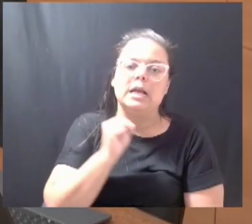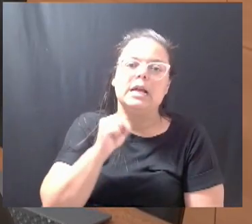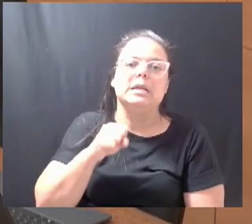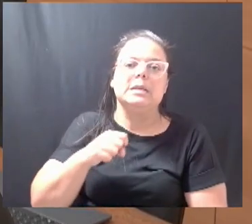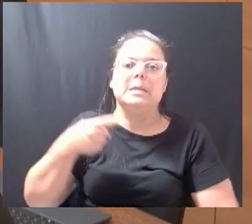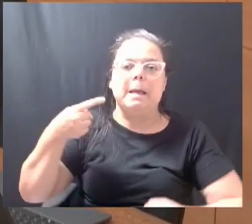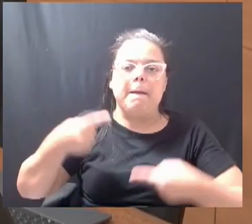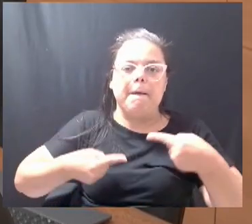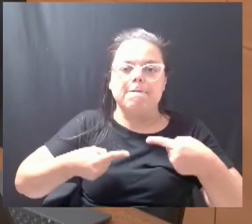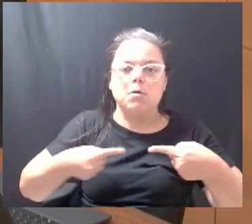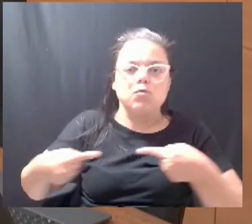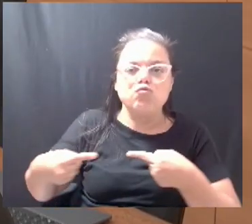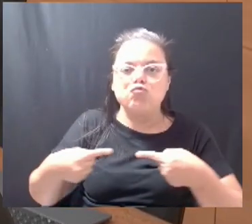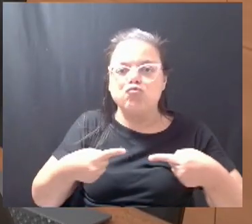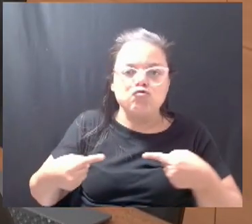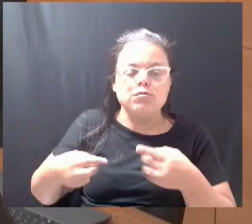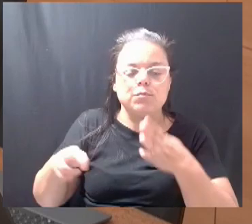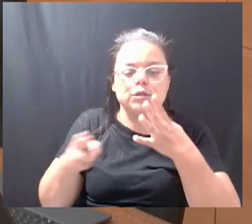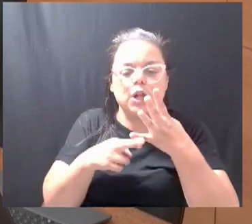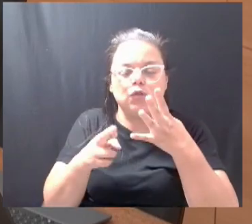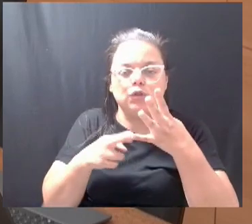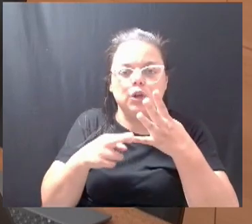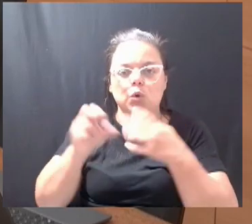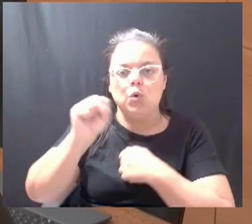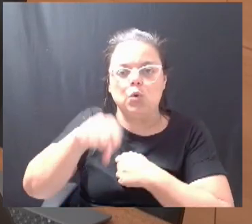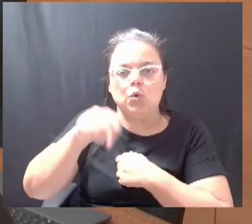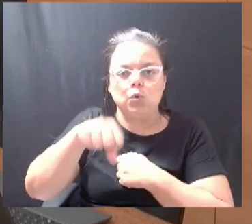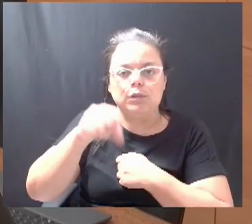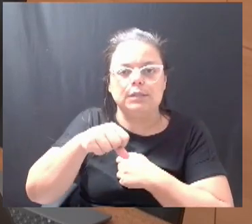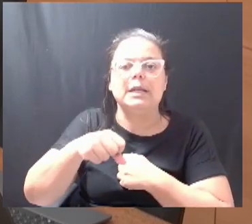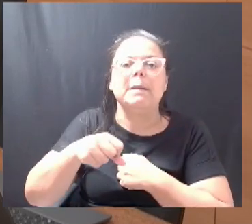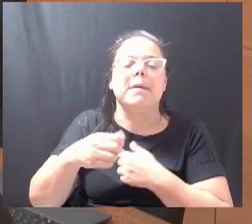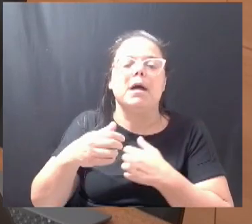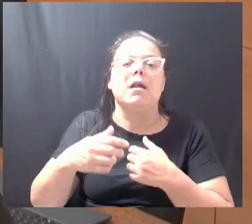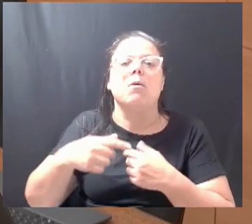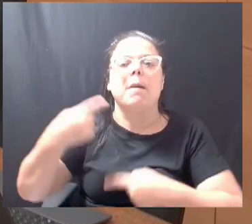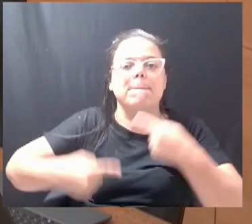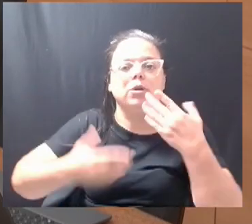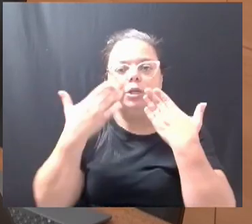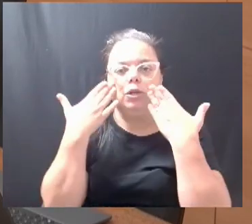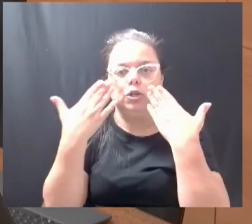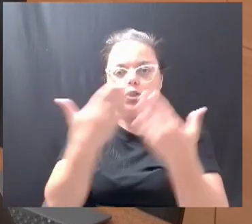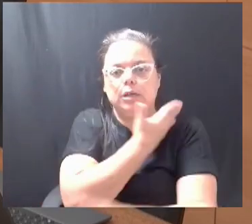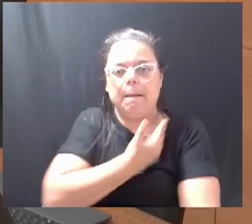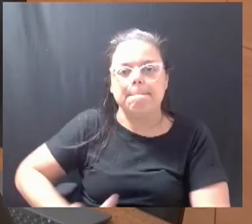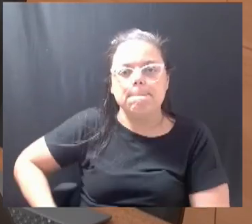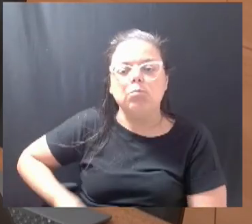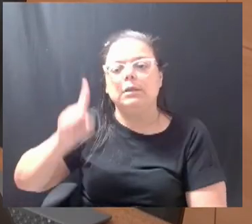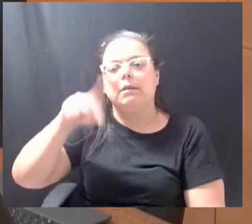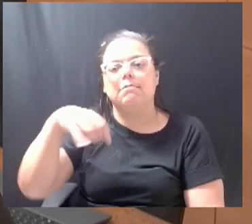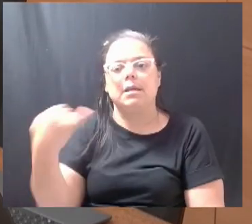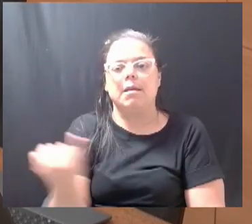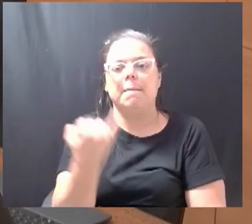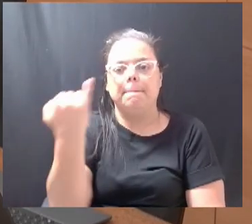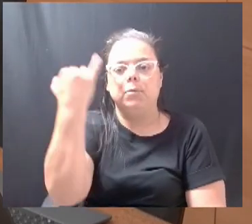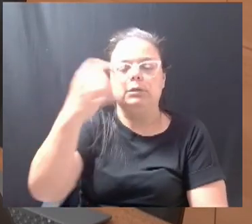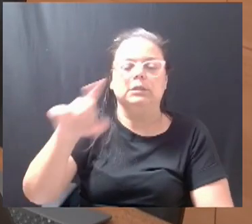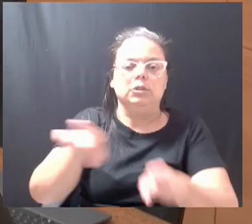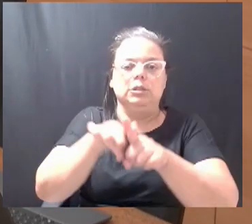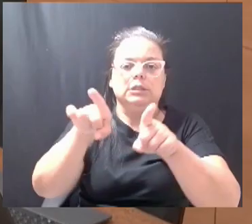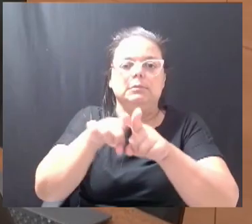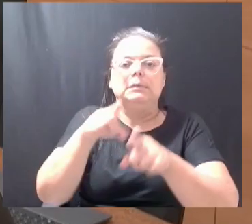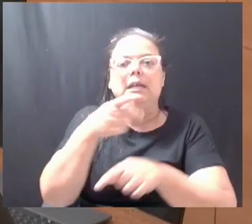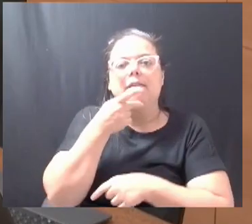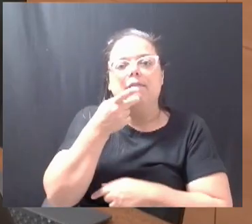esses recursos para uma política pública que a gente entende que é necessária e importante. E falando até um